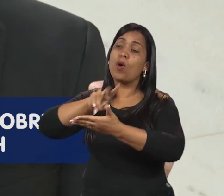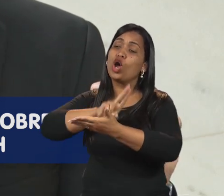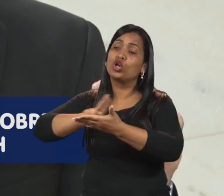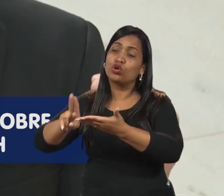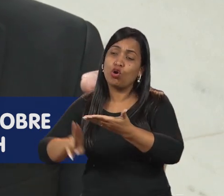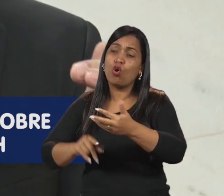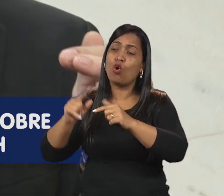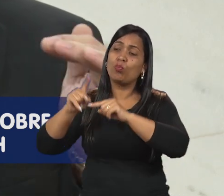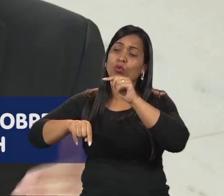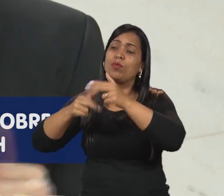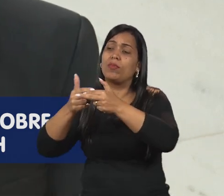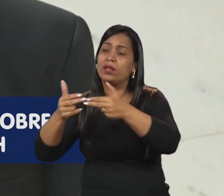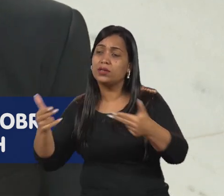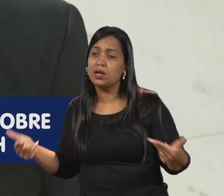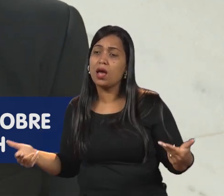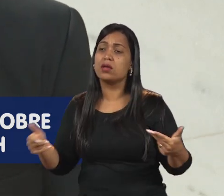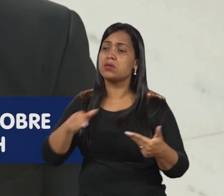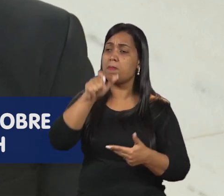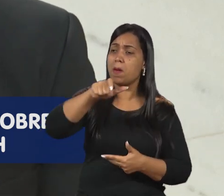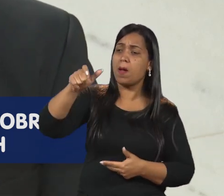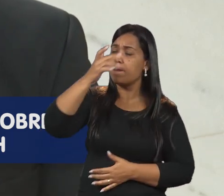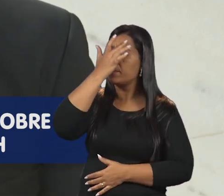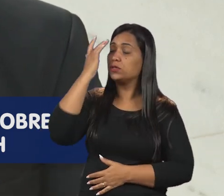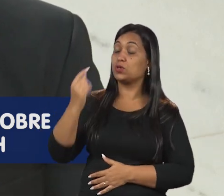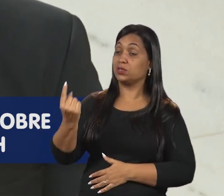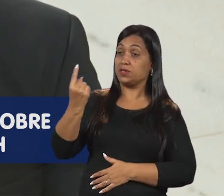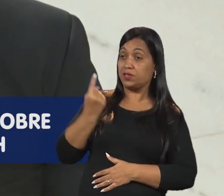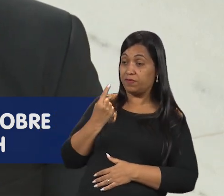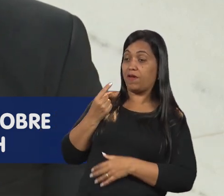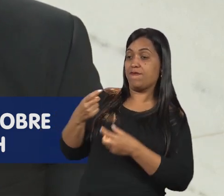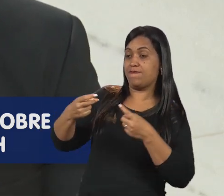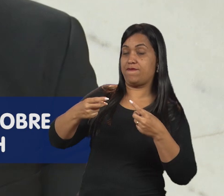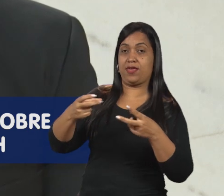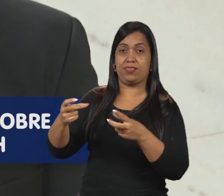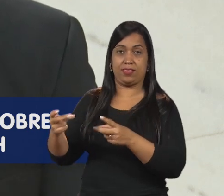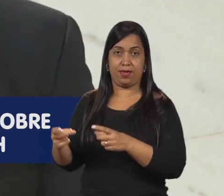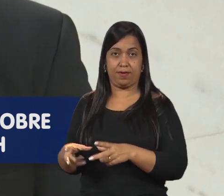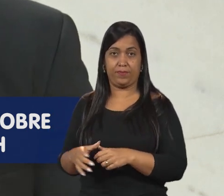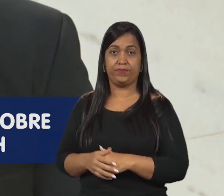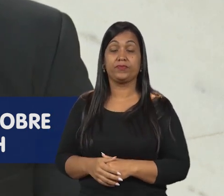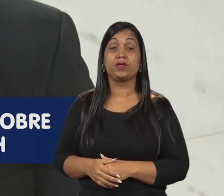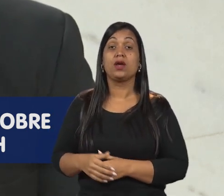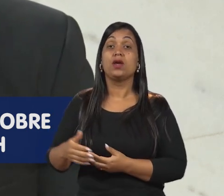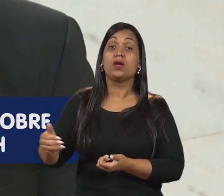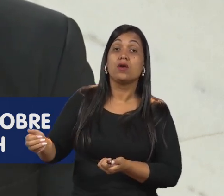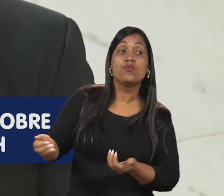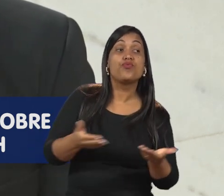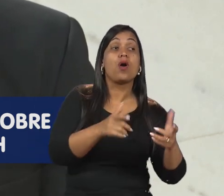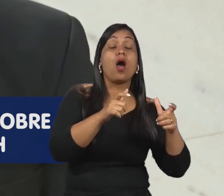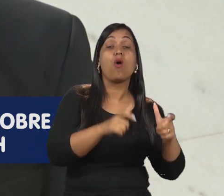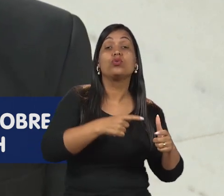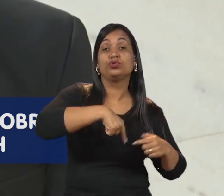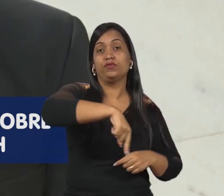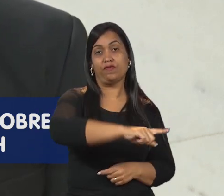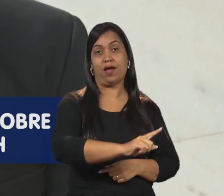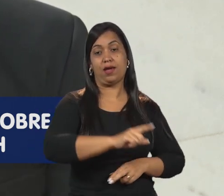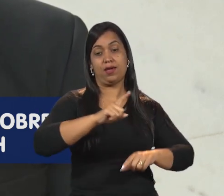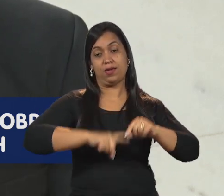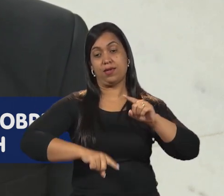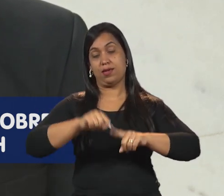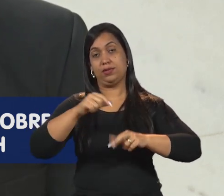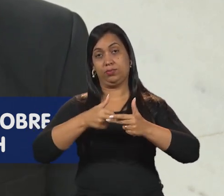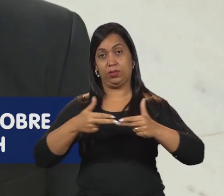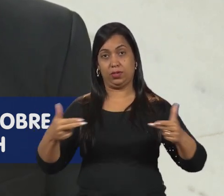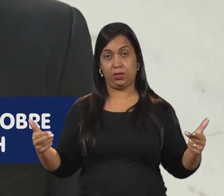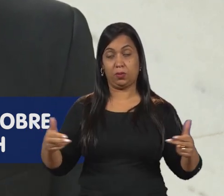relação das pessoas que estão vendendo esse material e também para onde é destinado esse material. A